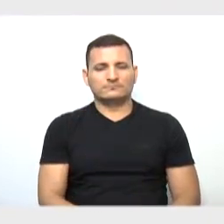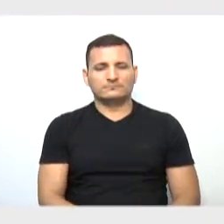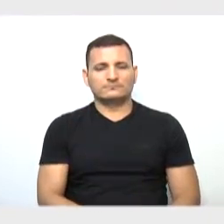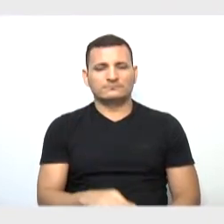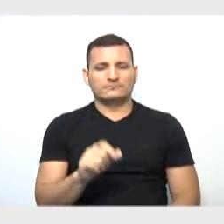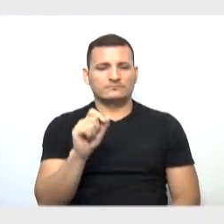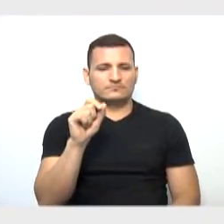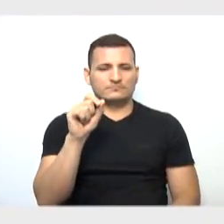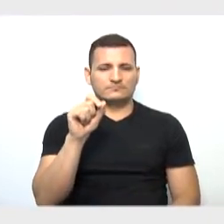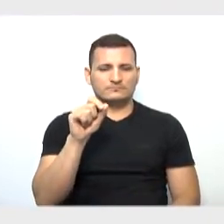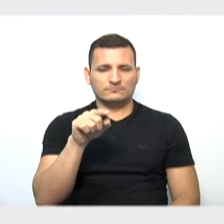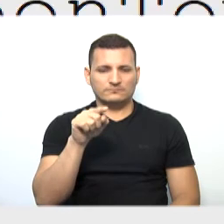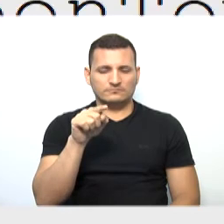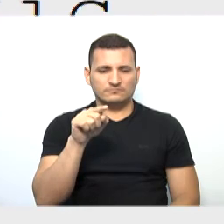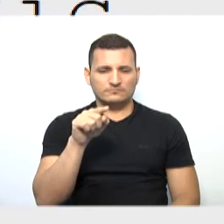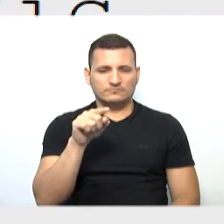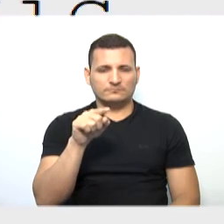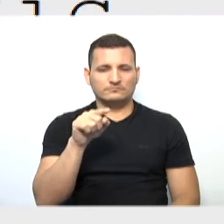ponto,